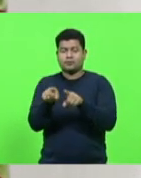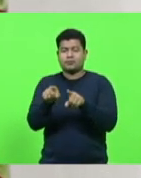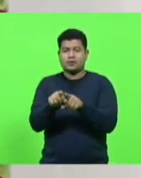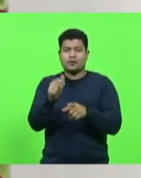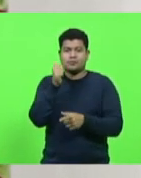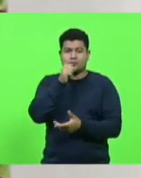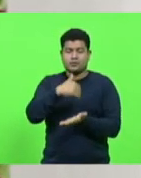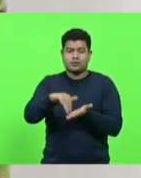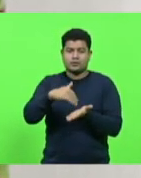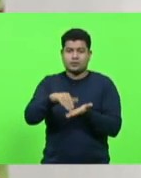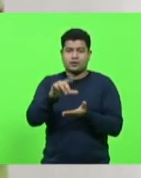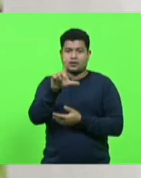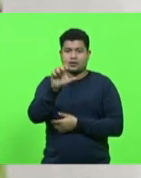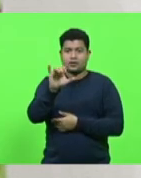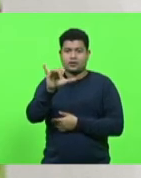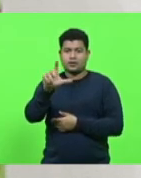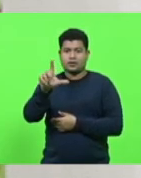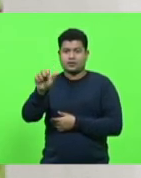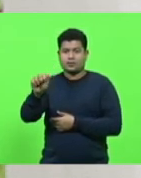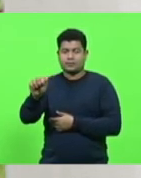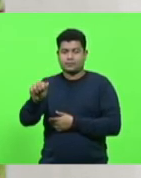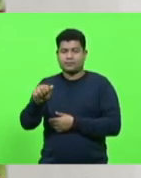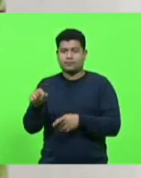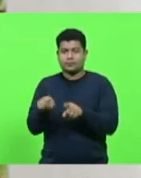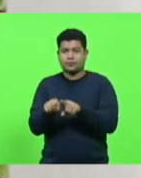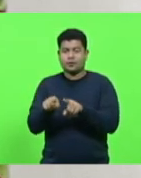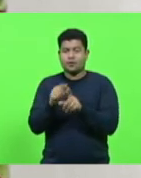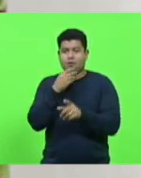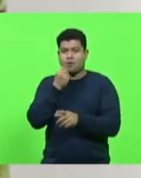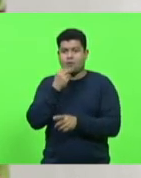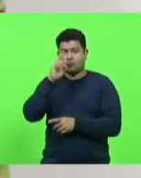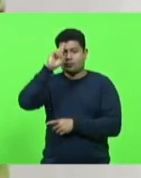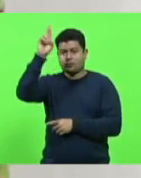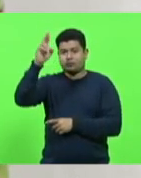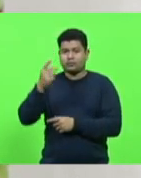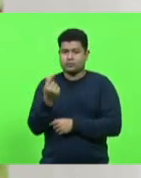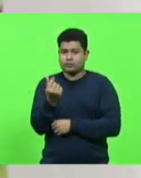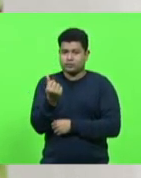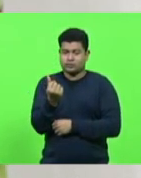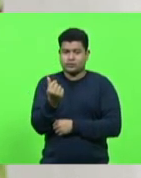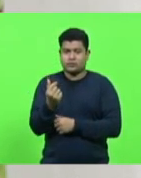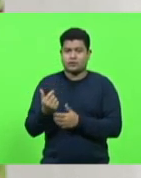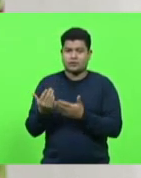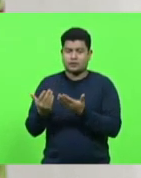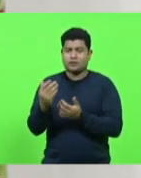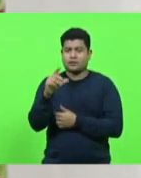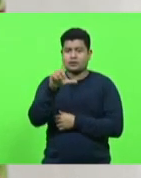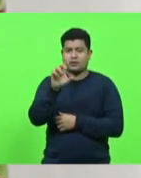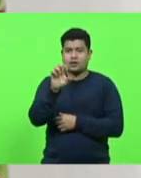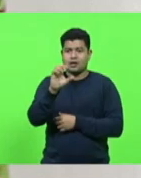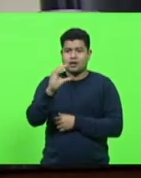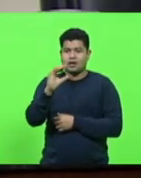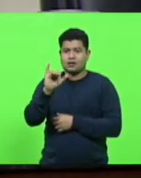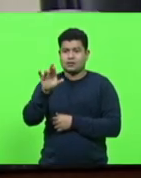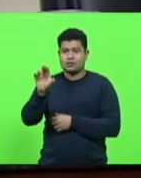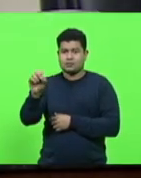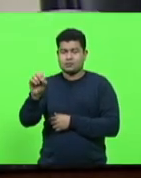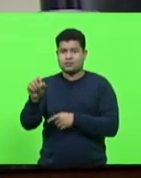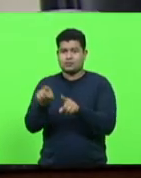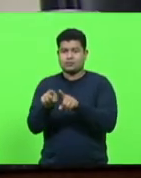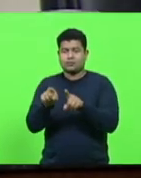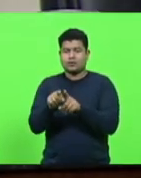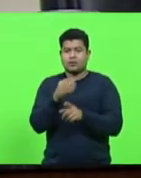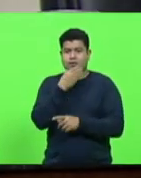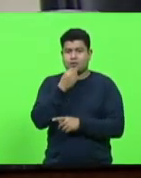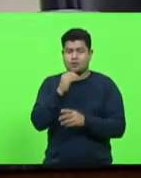Lélia Pereira Nunes, tesoureiro Laerte Tavares e o acadêmico Artemis Anon, também aos